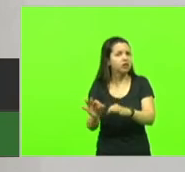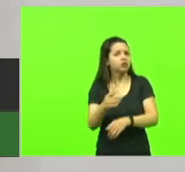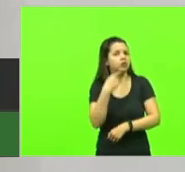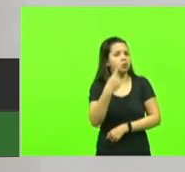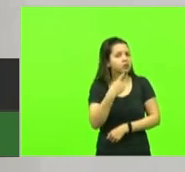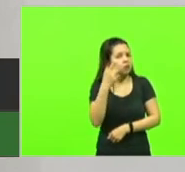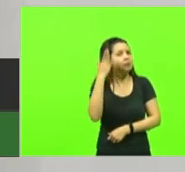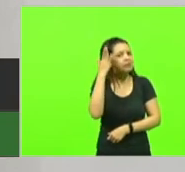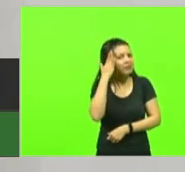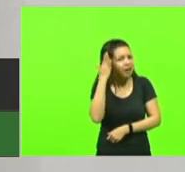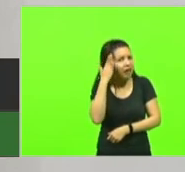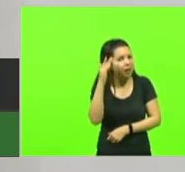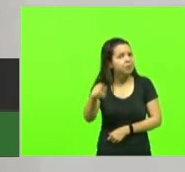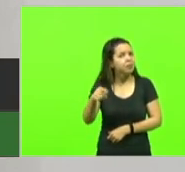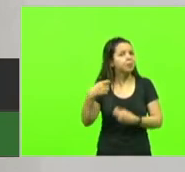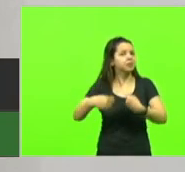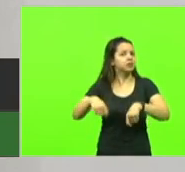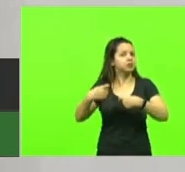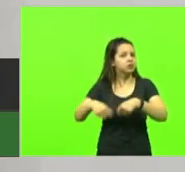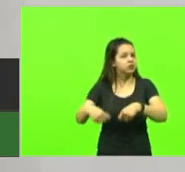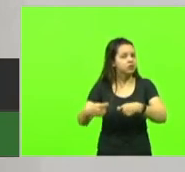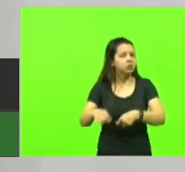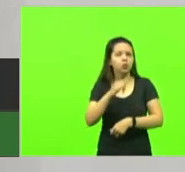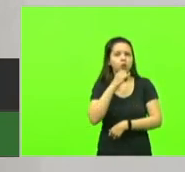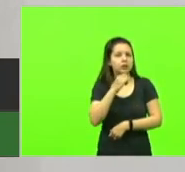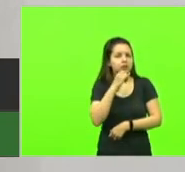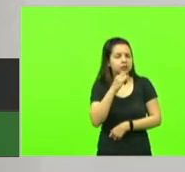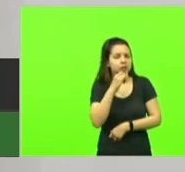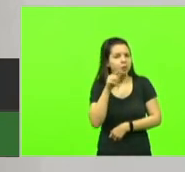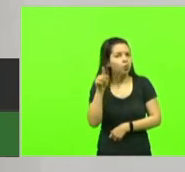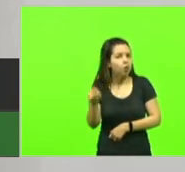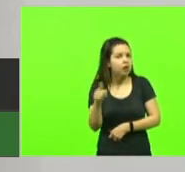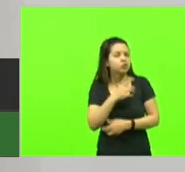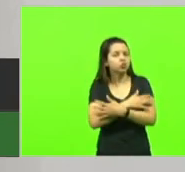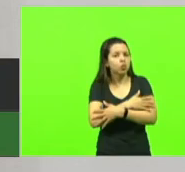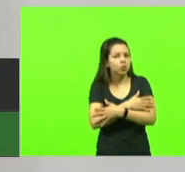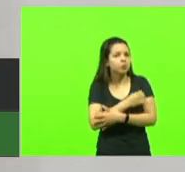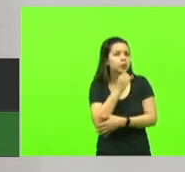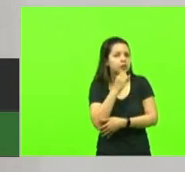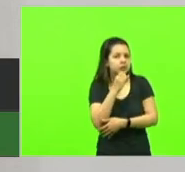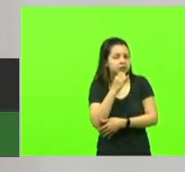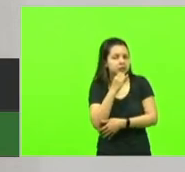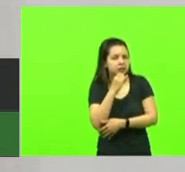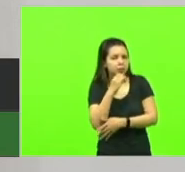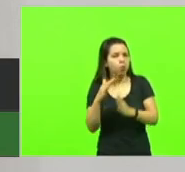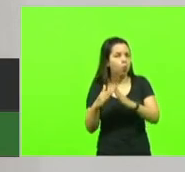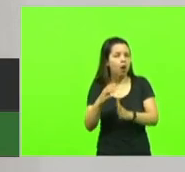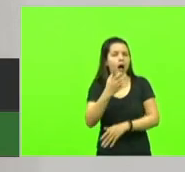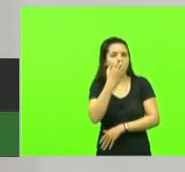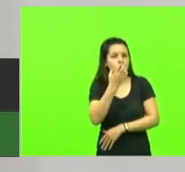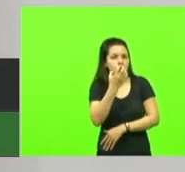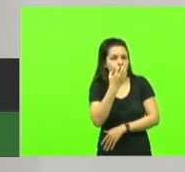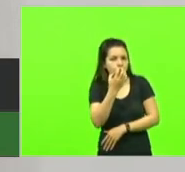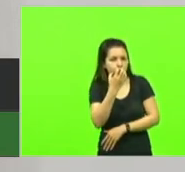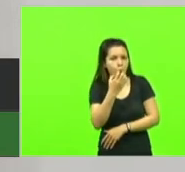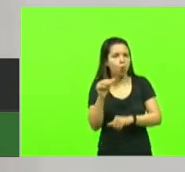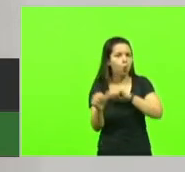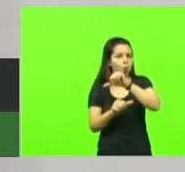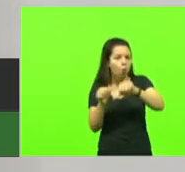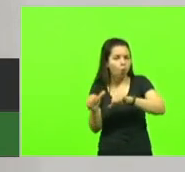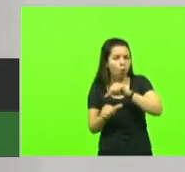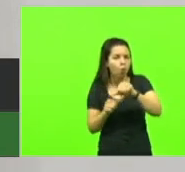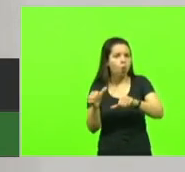da necessidade? Seja lá em São Joaquim, por exemplo, transformar o canil municipal em casa de passagem, que animais morreram no